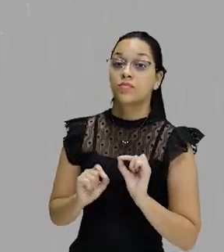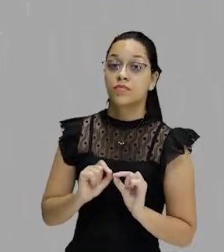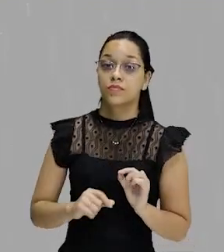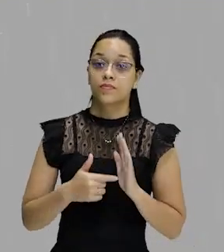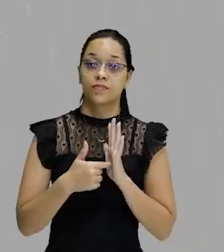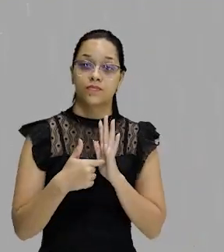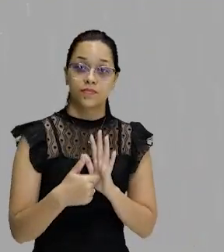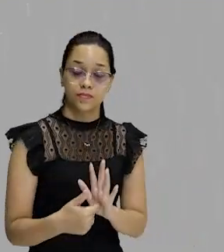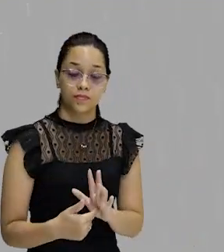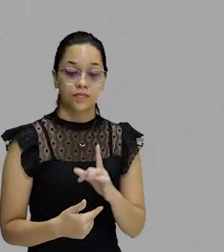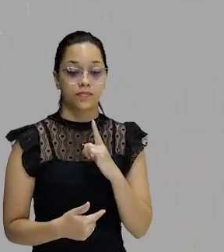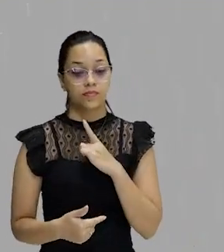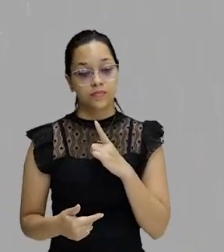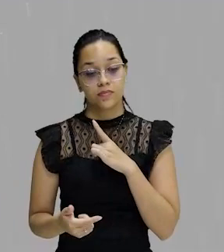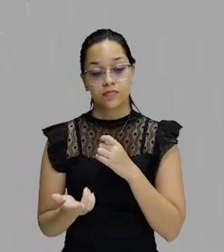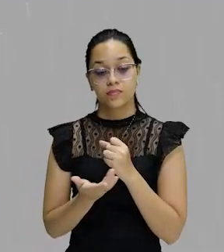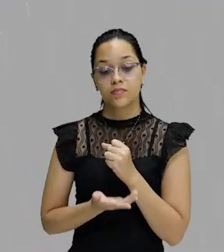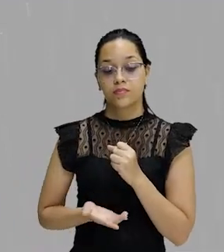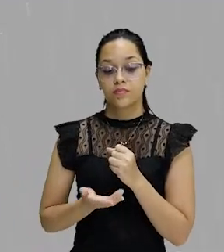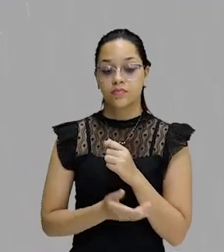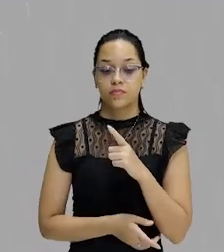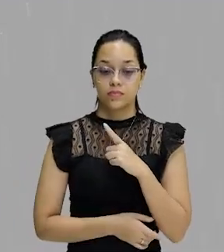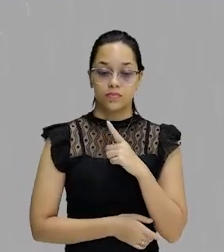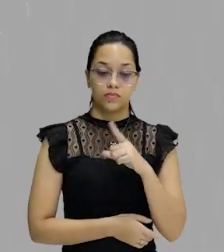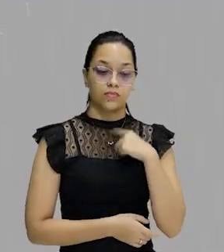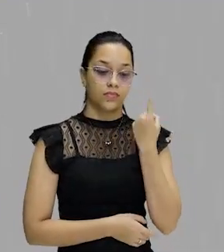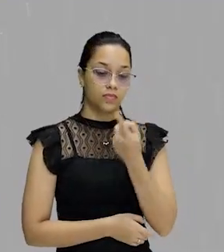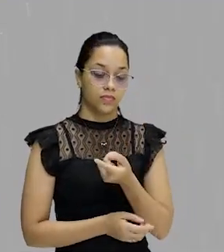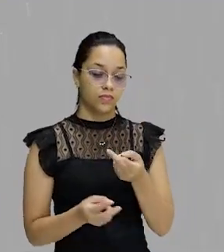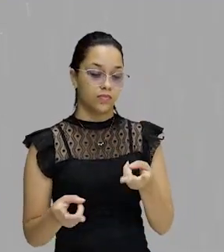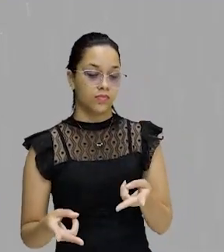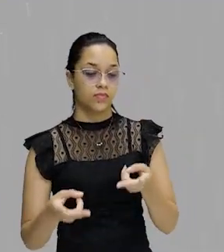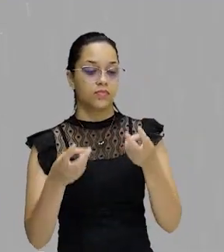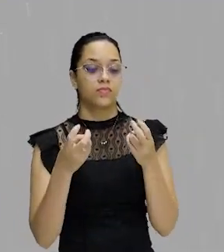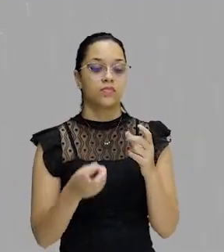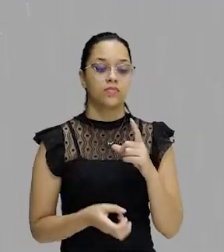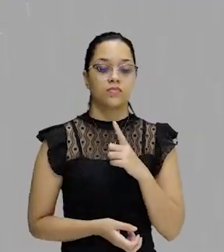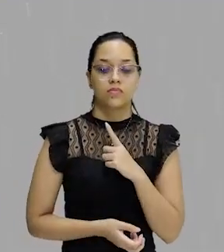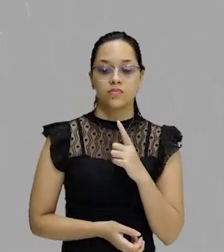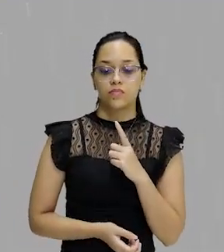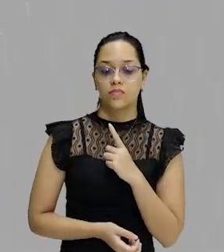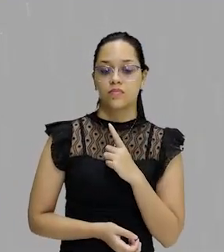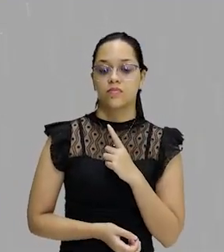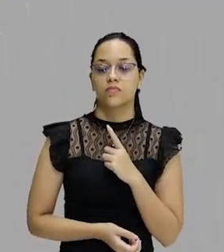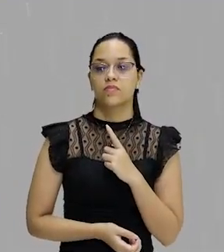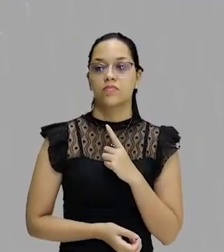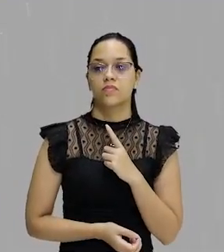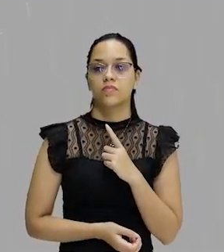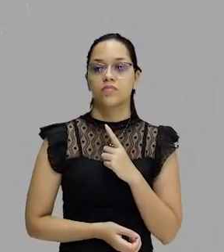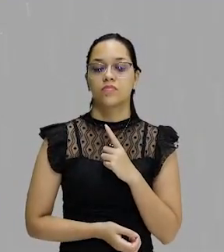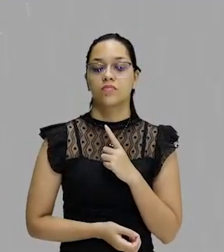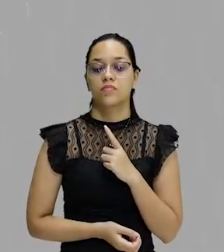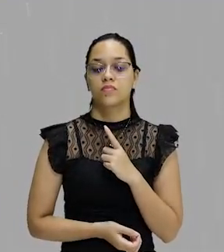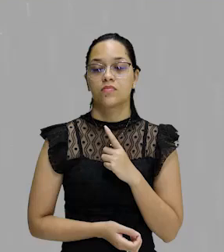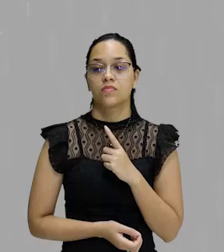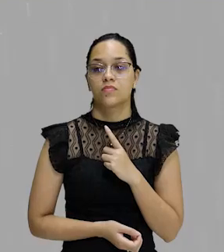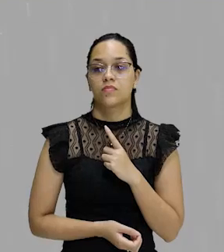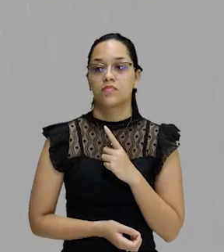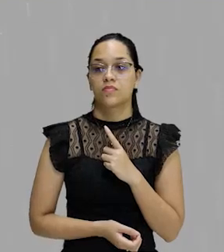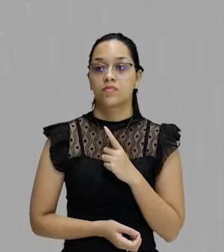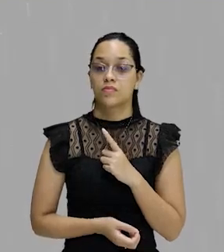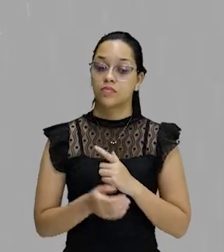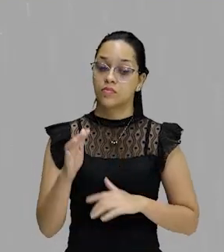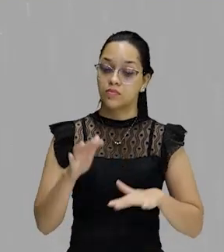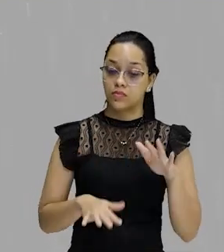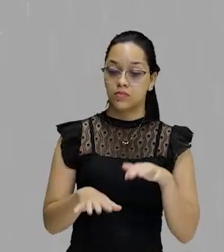mostrar, basicamente, no excerto que nós vamos observar, de Slocum. Então, Slocum fala de um